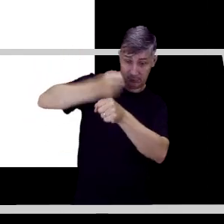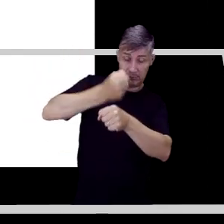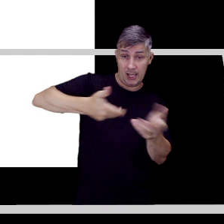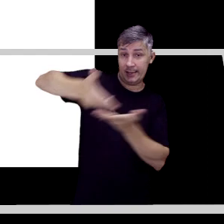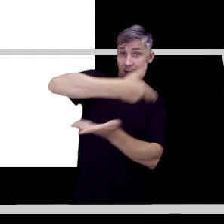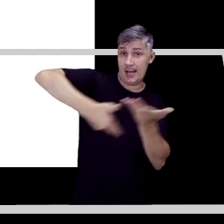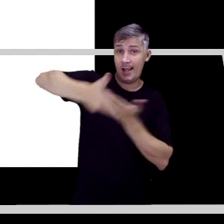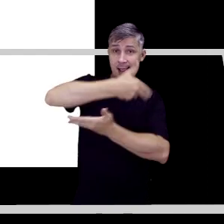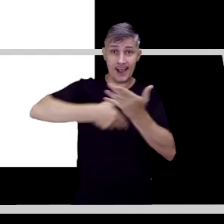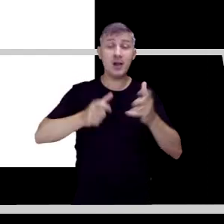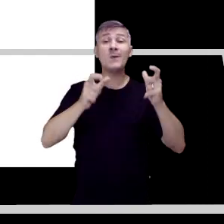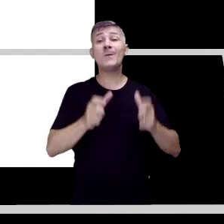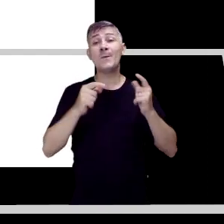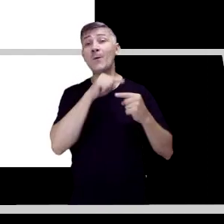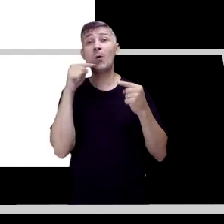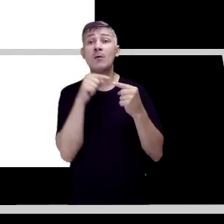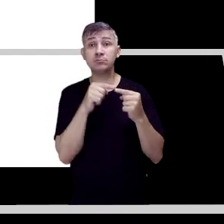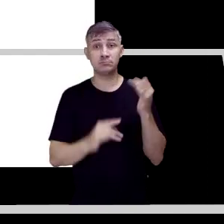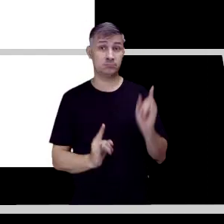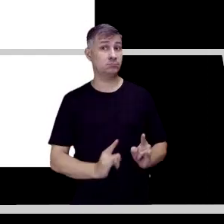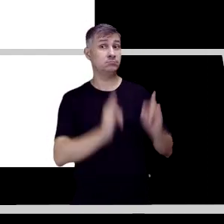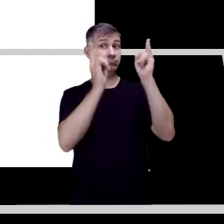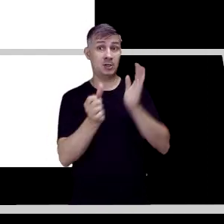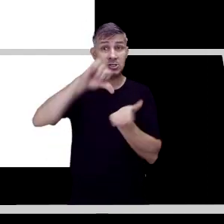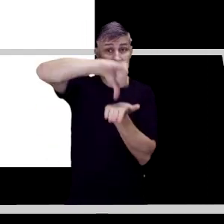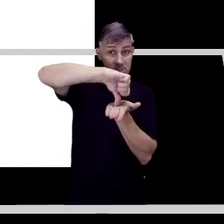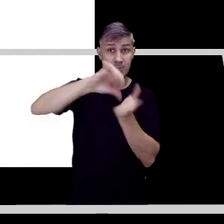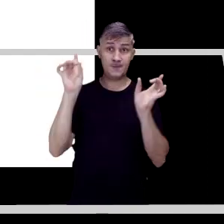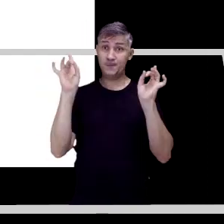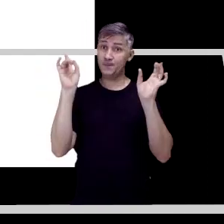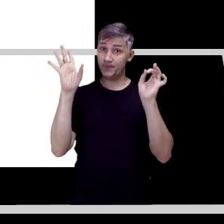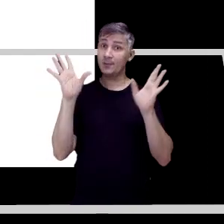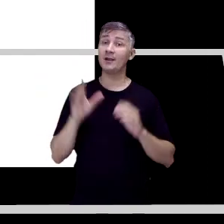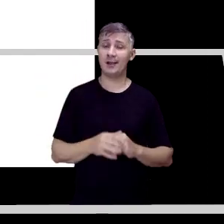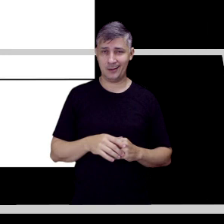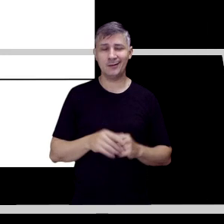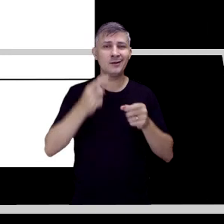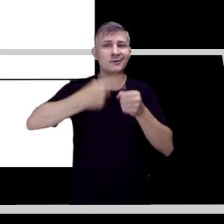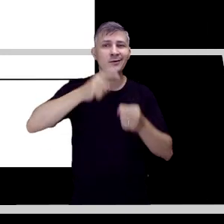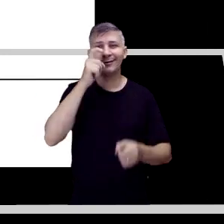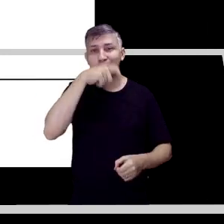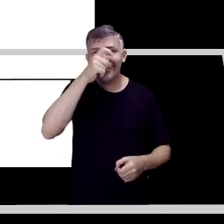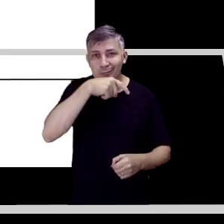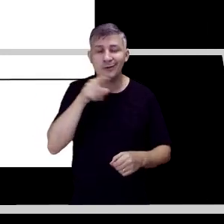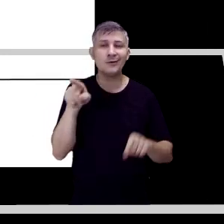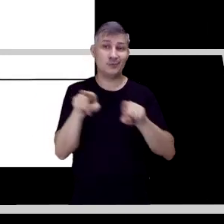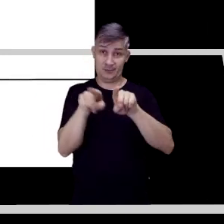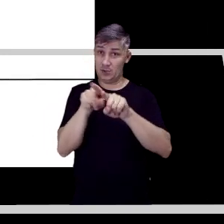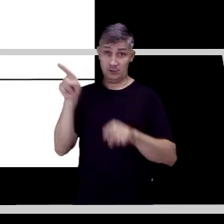que interage muito bem, assim, com a posição do edifício no centro, num lugar privilegiado, no centro de Montevidéu, né?